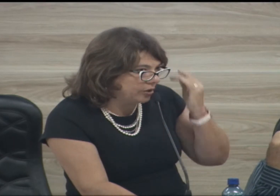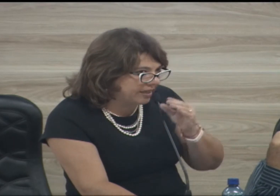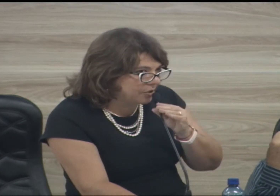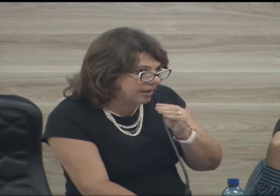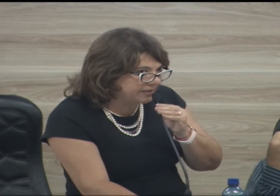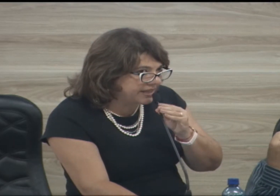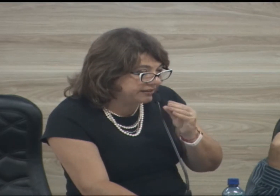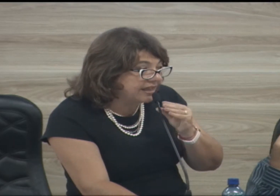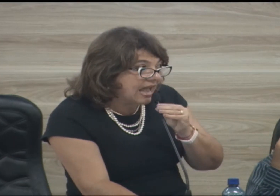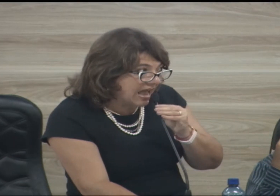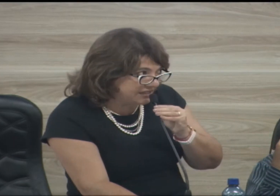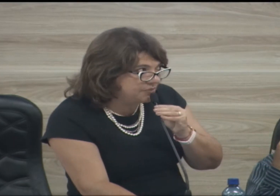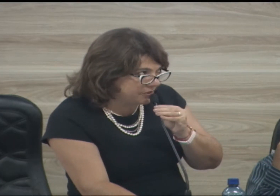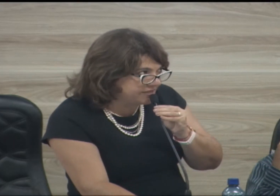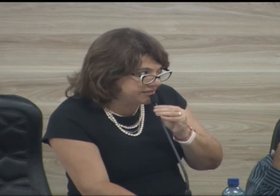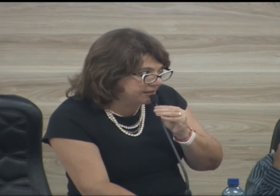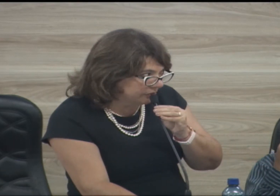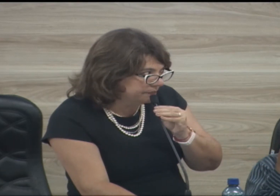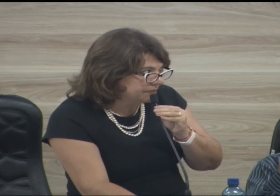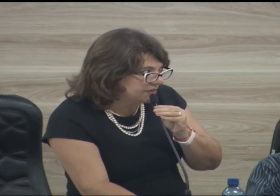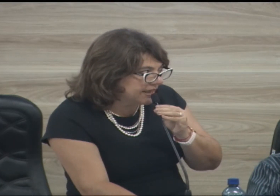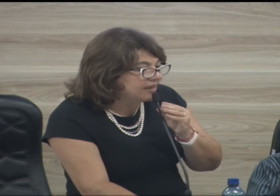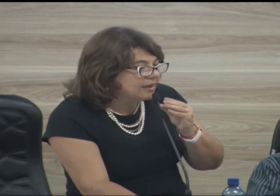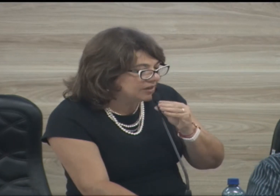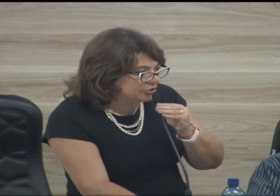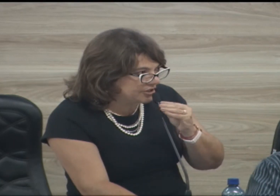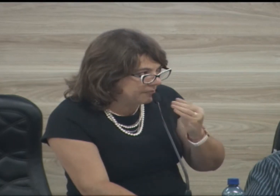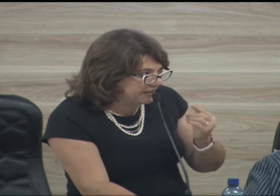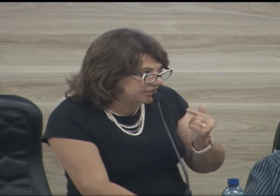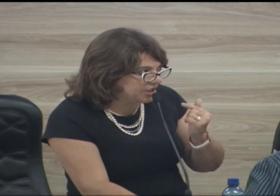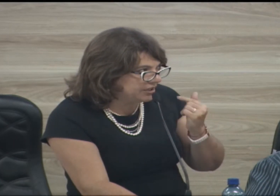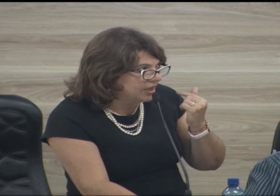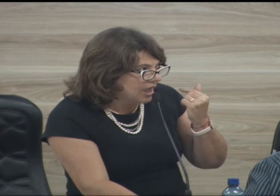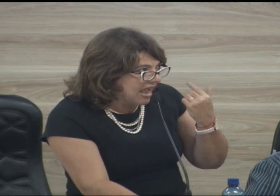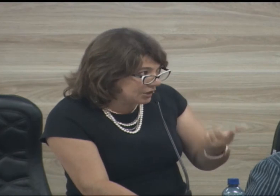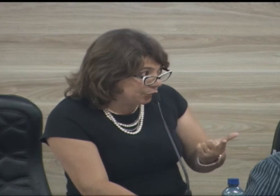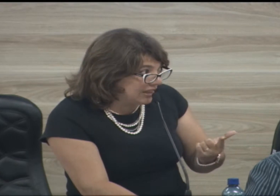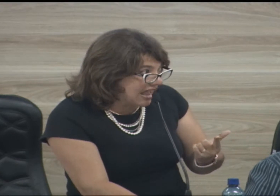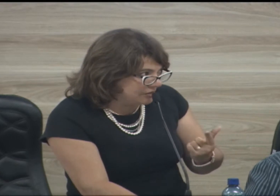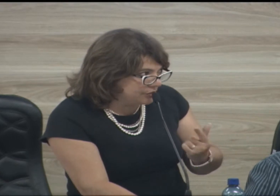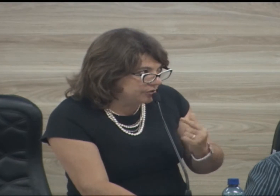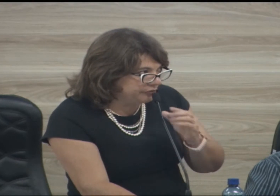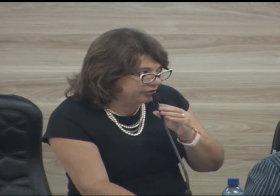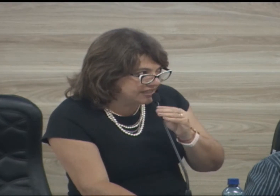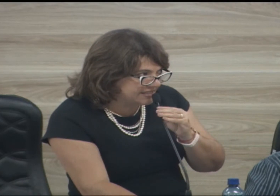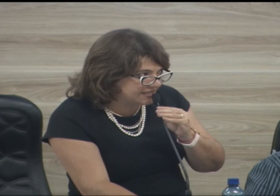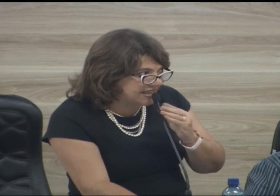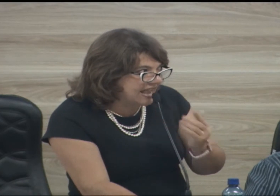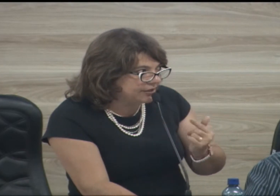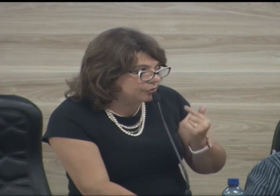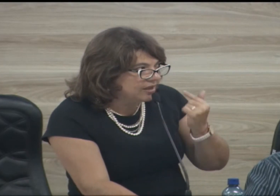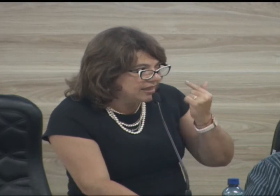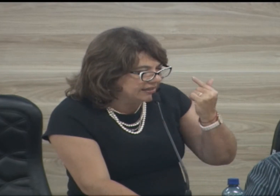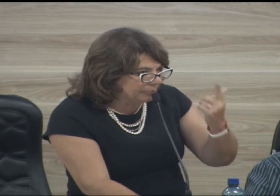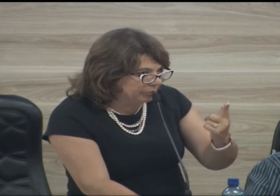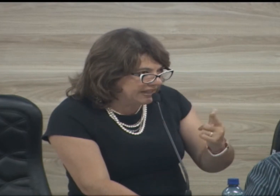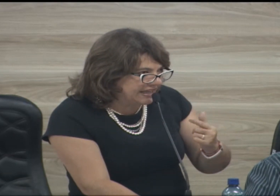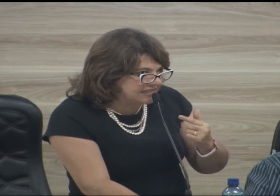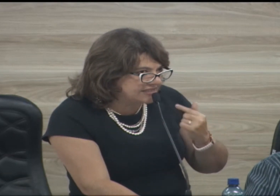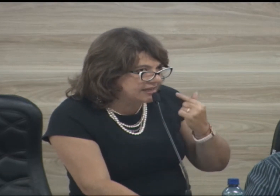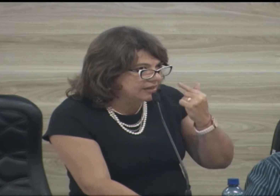apoio, coloquei meu gabinete à disposição, né, para justamente a gente ajudá-los no que for necessário,